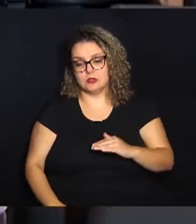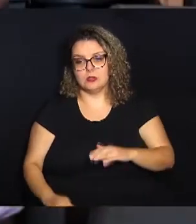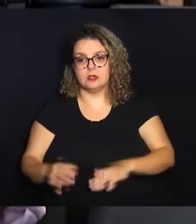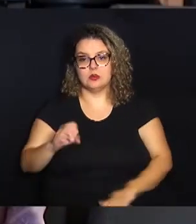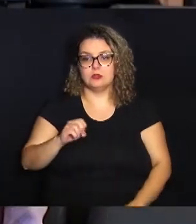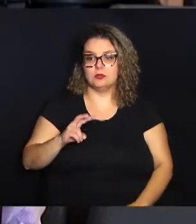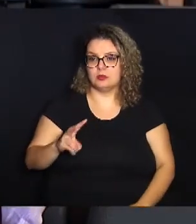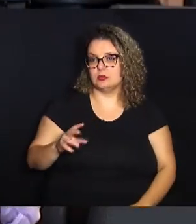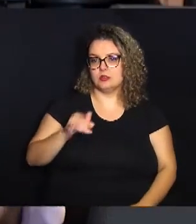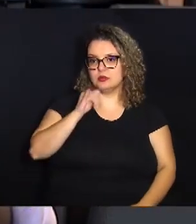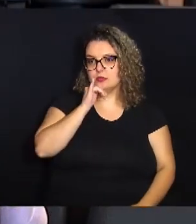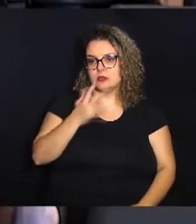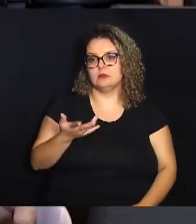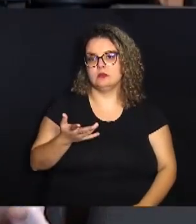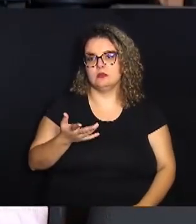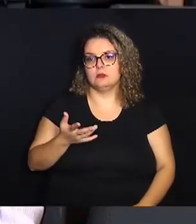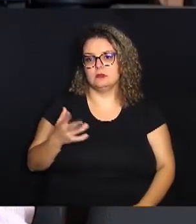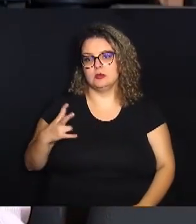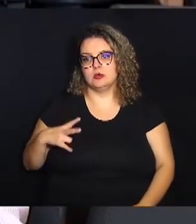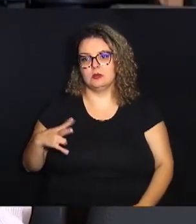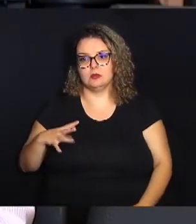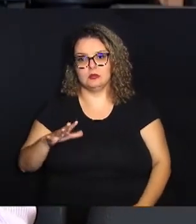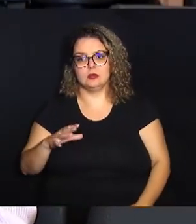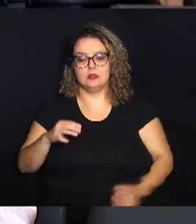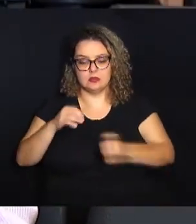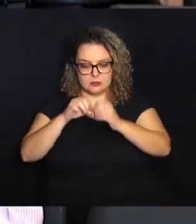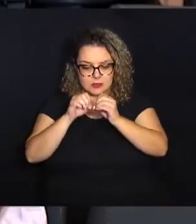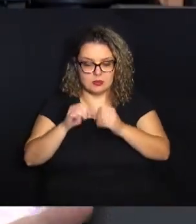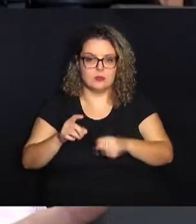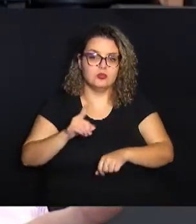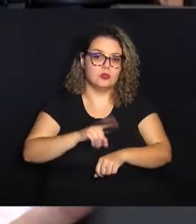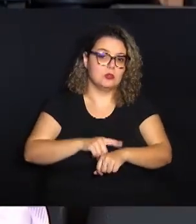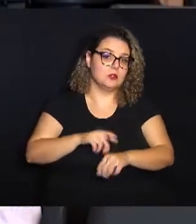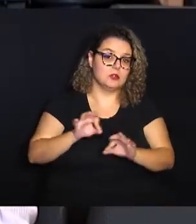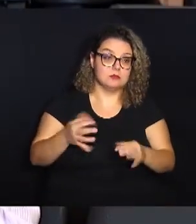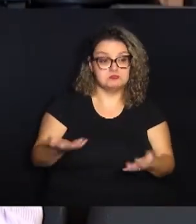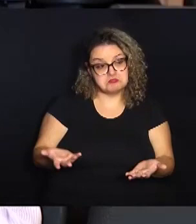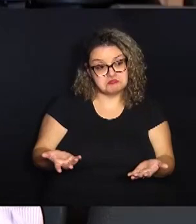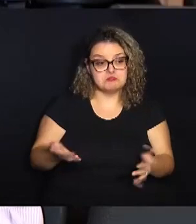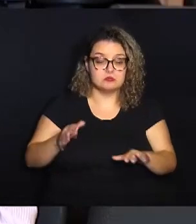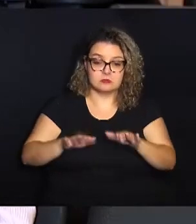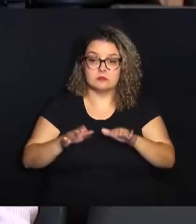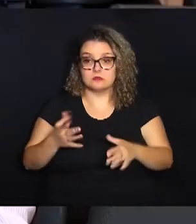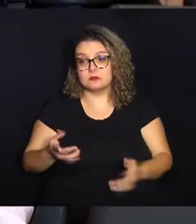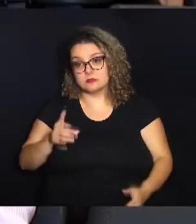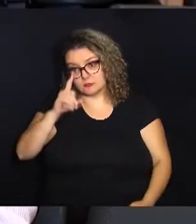Ouro Verde, mais em particular até o laboratório. Então, talvez a